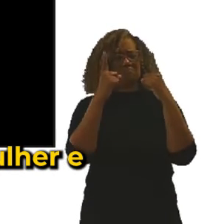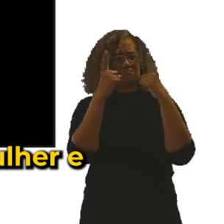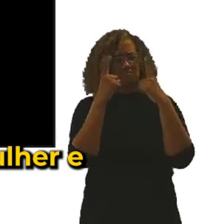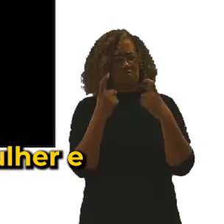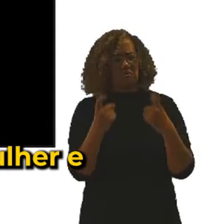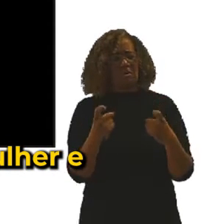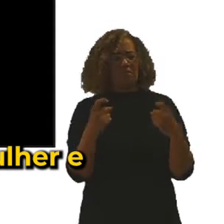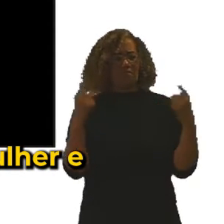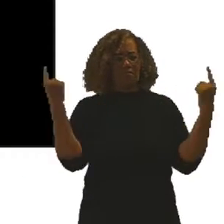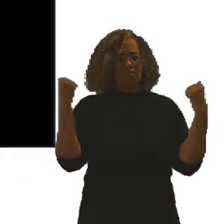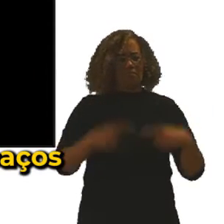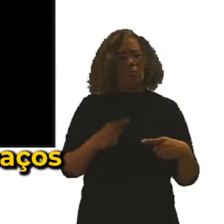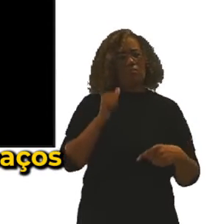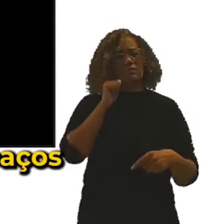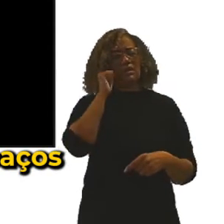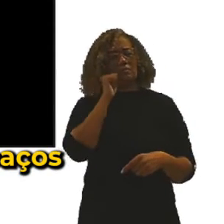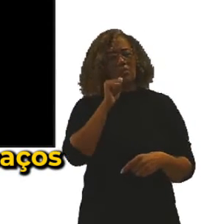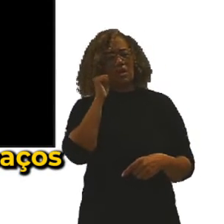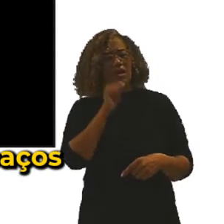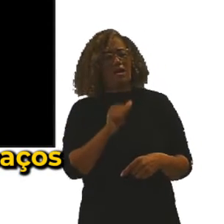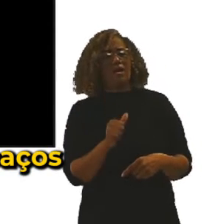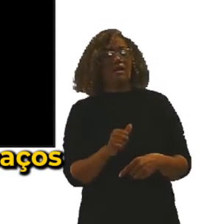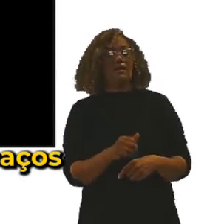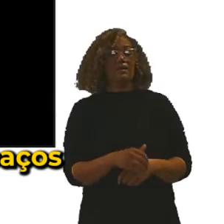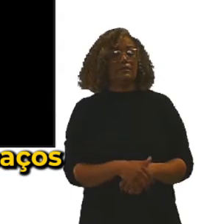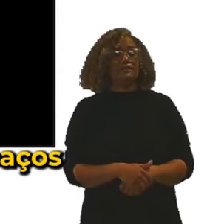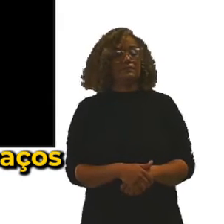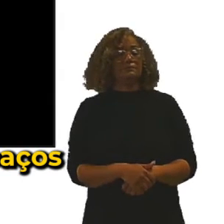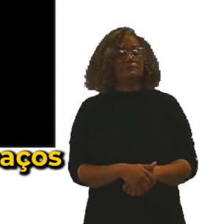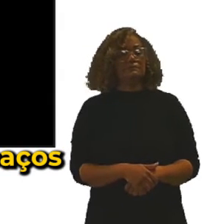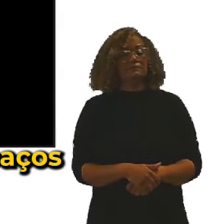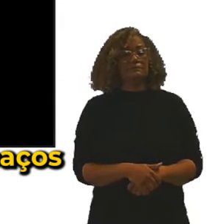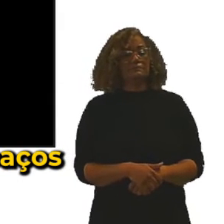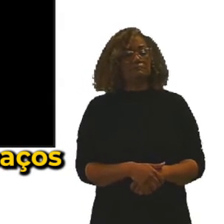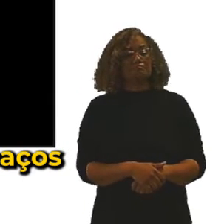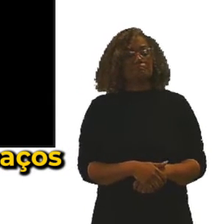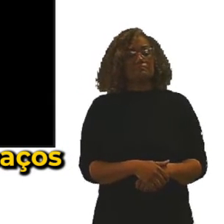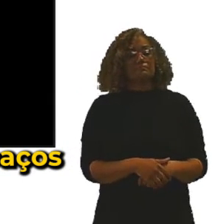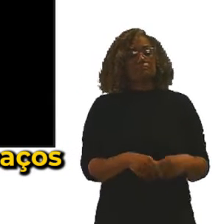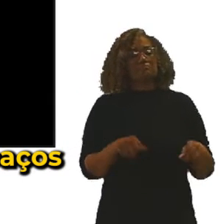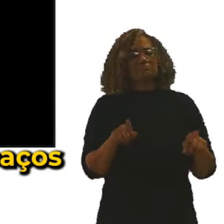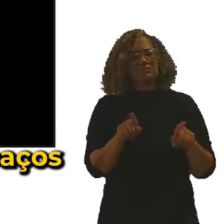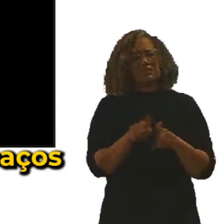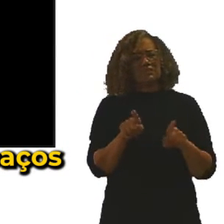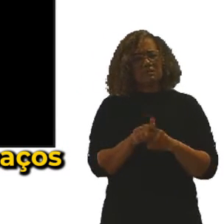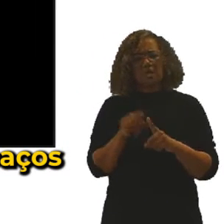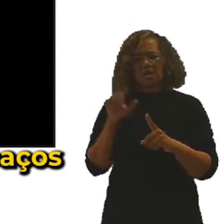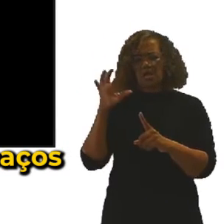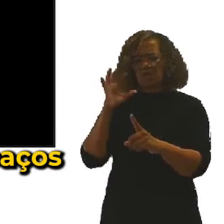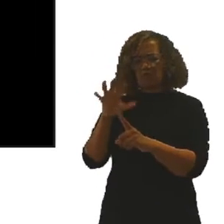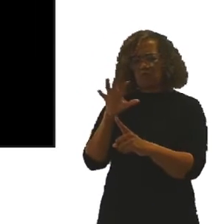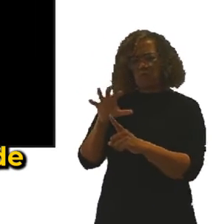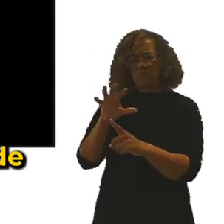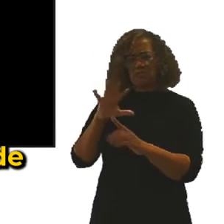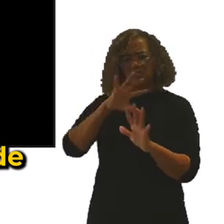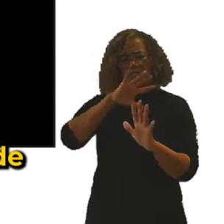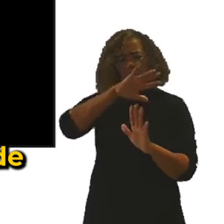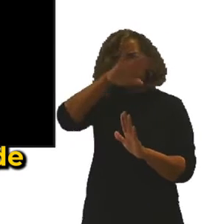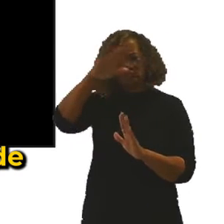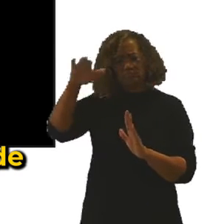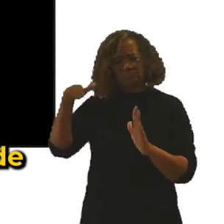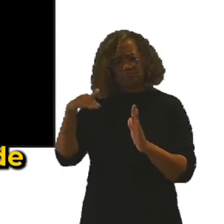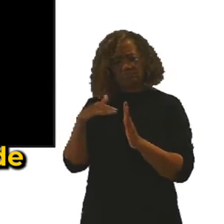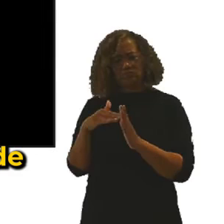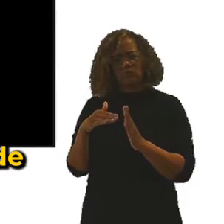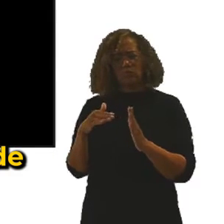é? Evidenciando, então, estas lógicas que permeiam os espaços privados, como é o